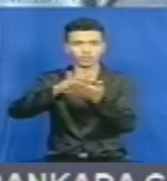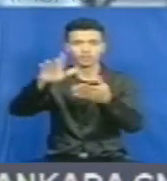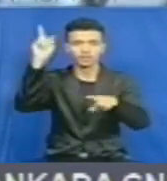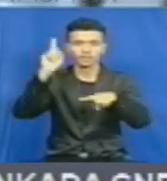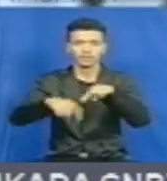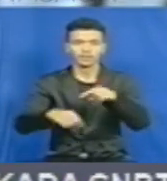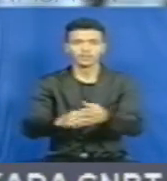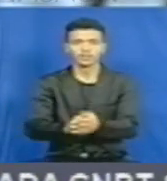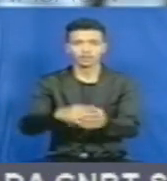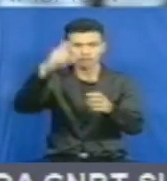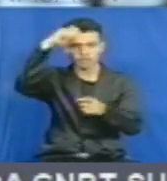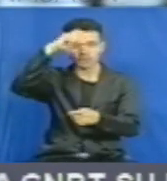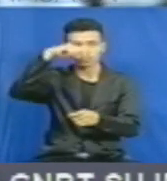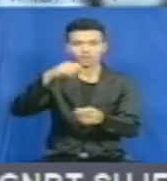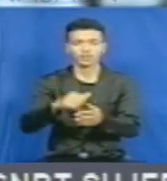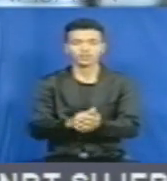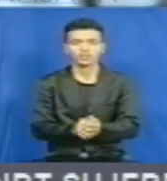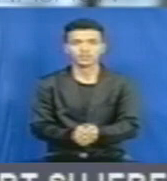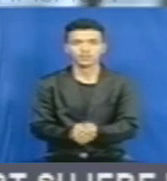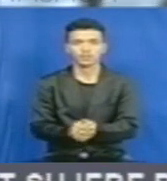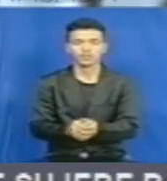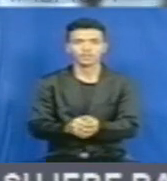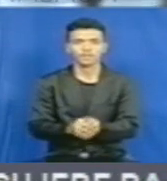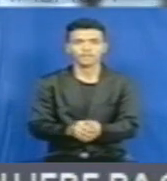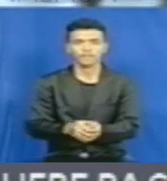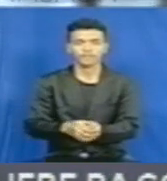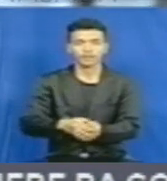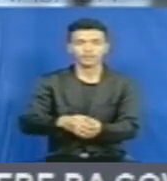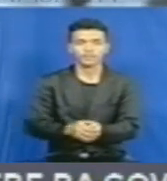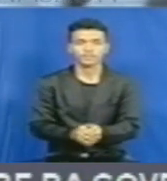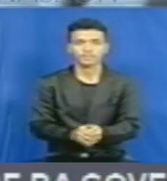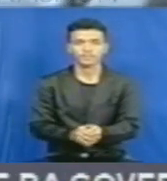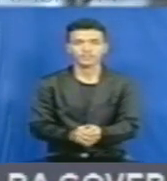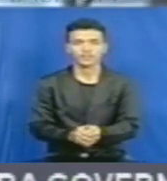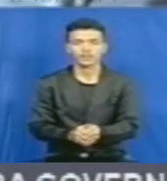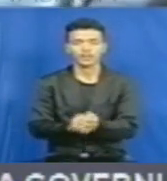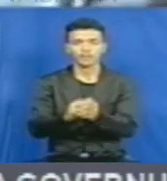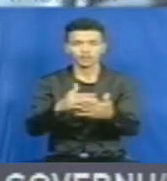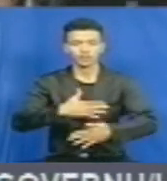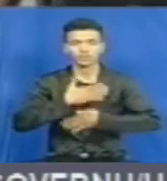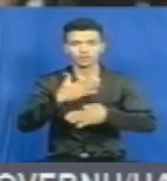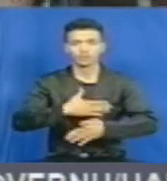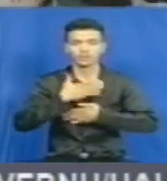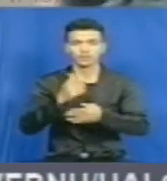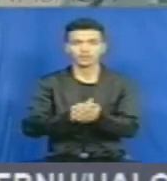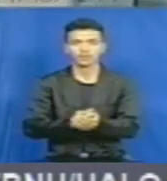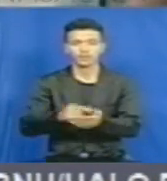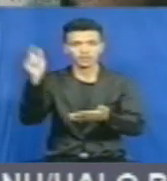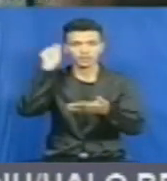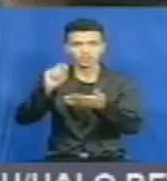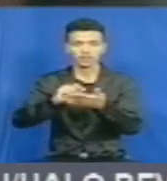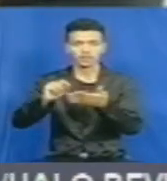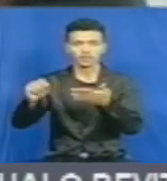zona, hane sa boțera, haruka sa hanan sine mai, am lori sai content tevis. Secretário